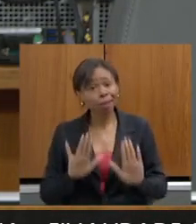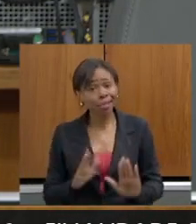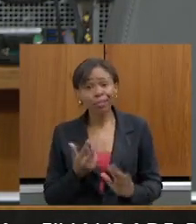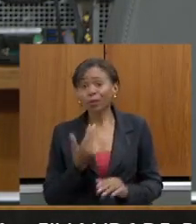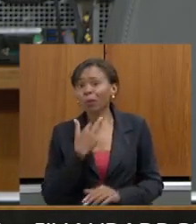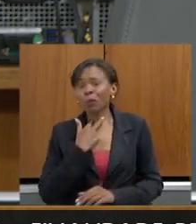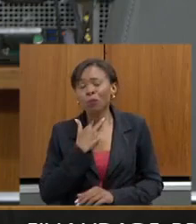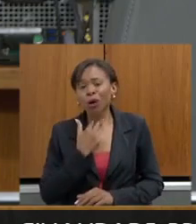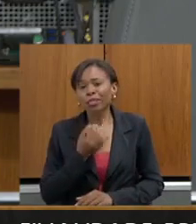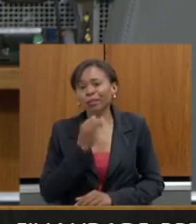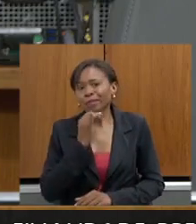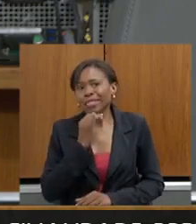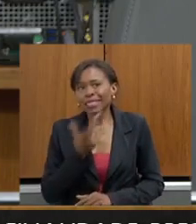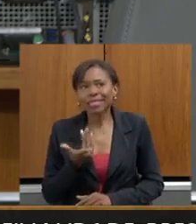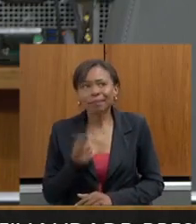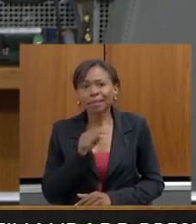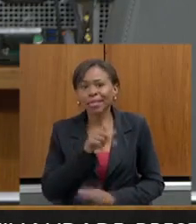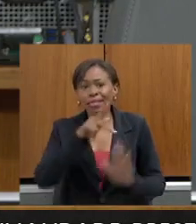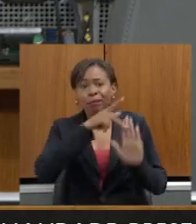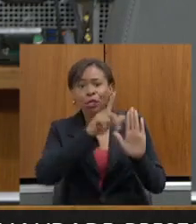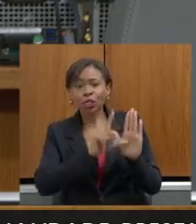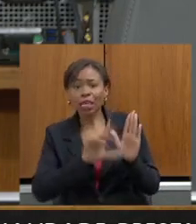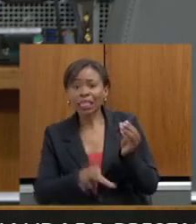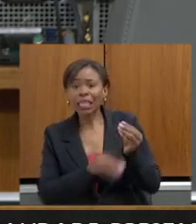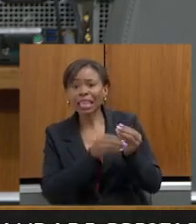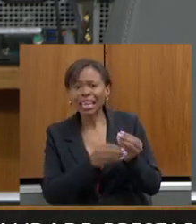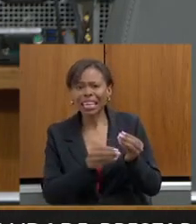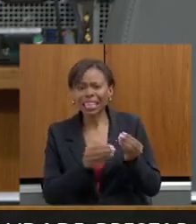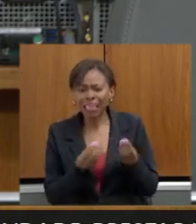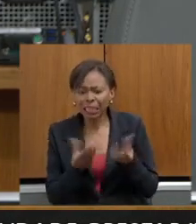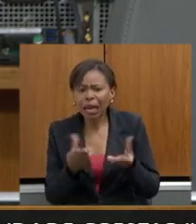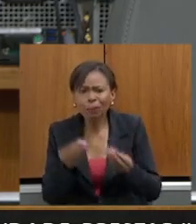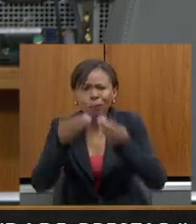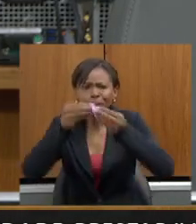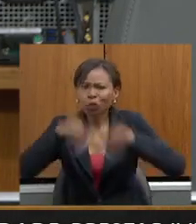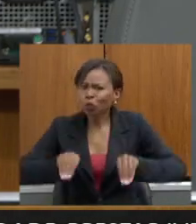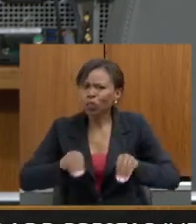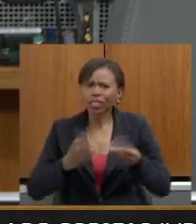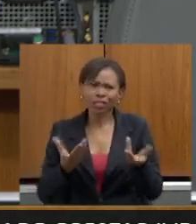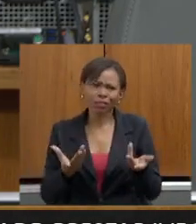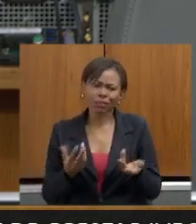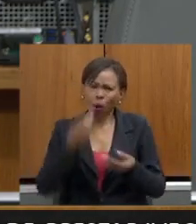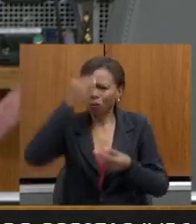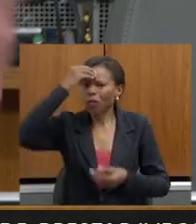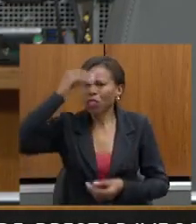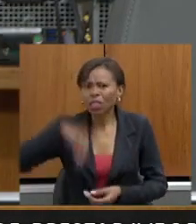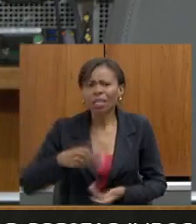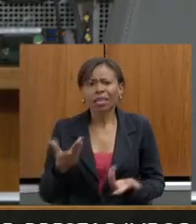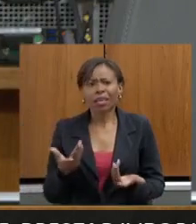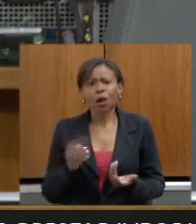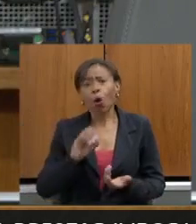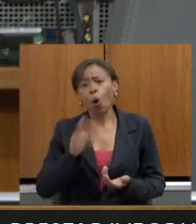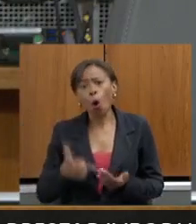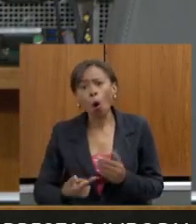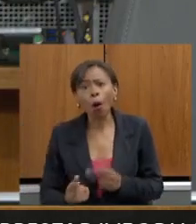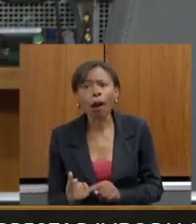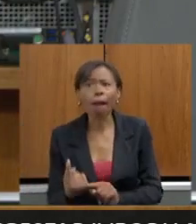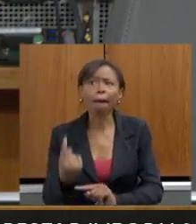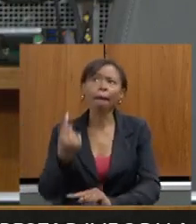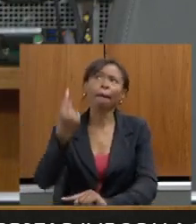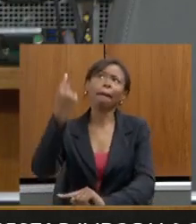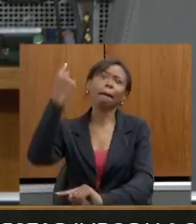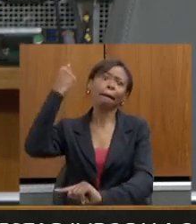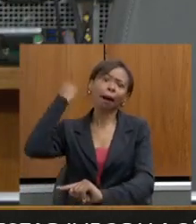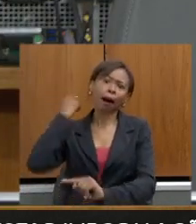ele seja um de forma a trazer algum tipo de prejuízo algum tipo de enfraquecimento ou até de retrocessos